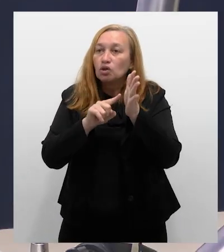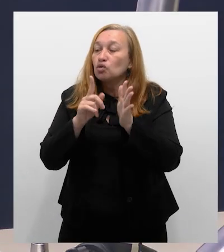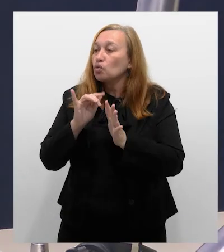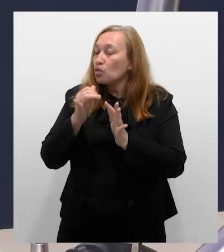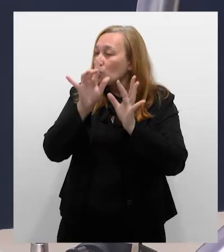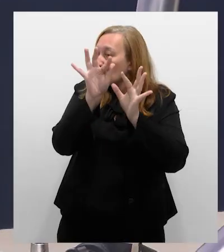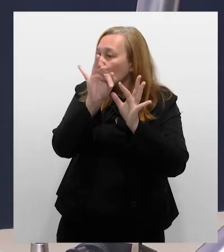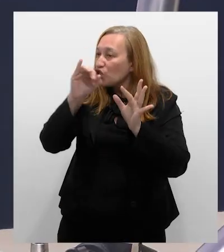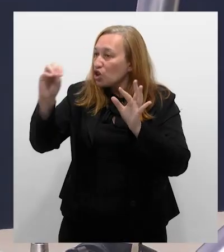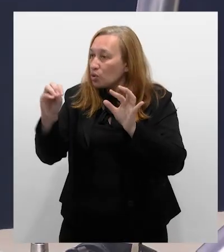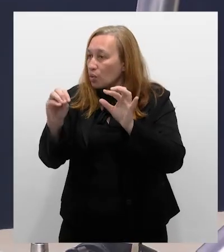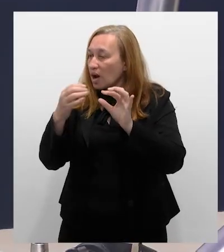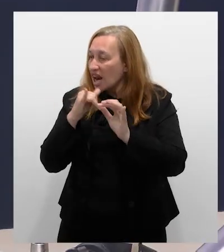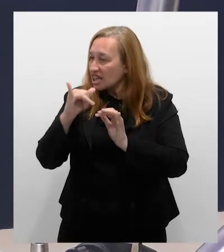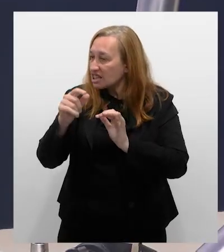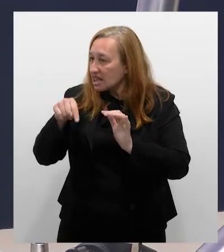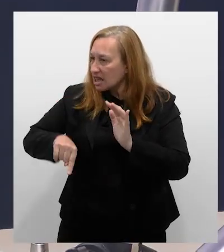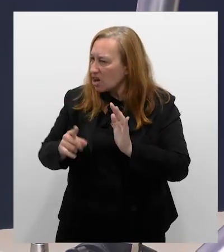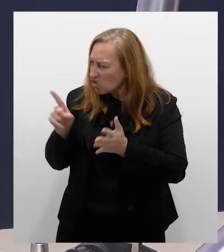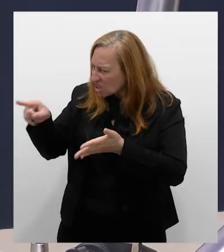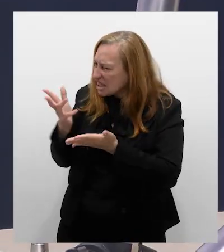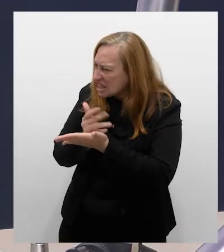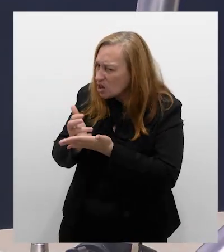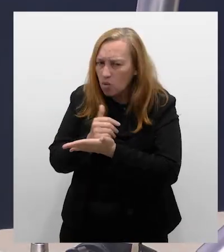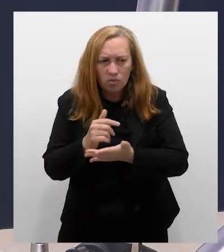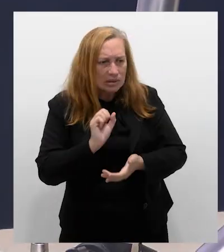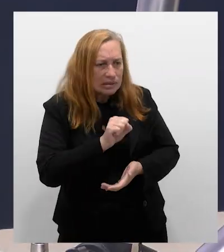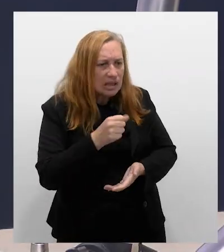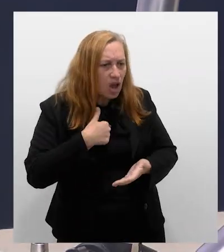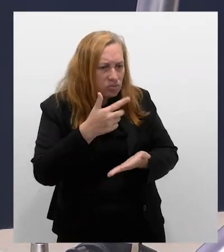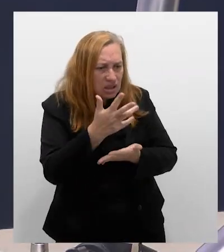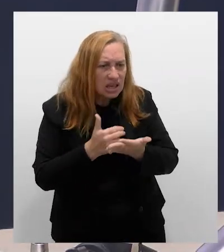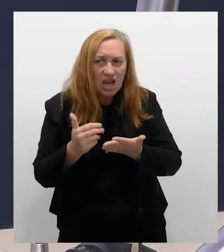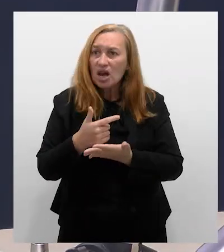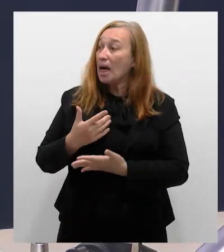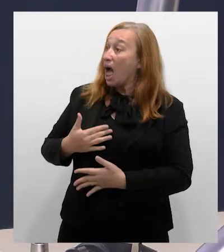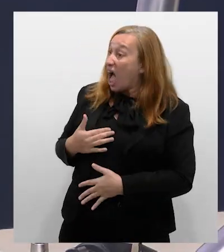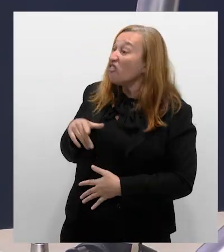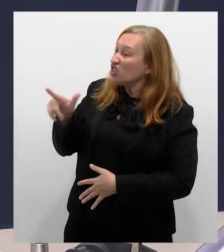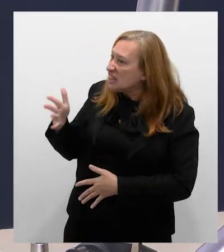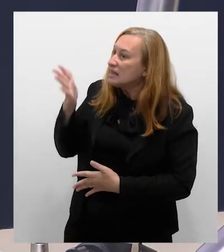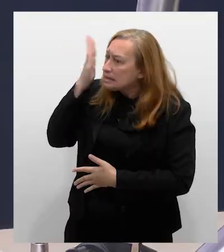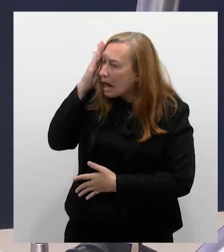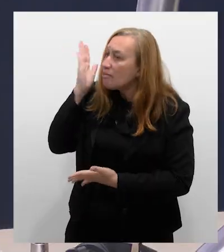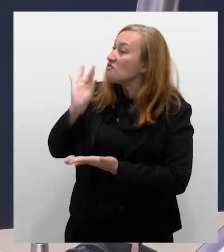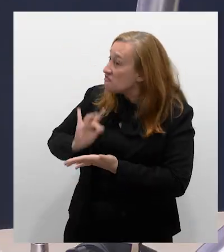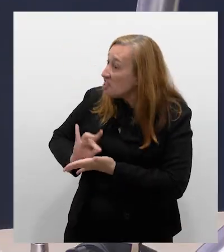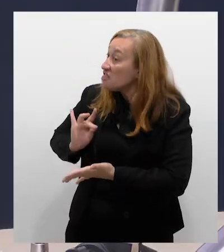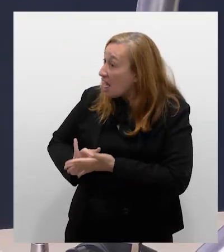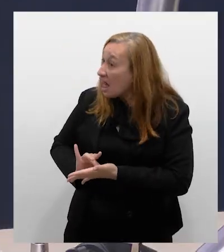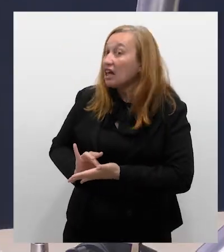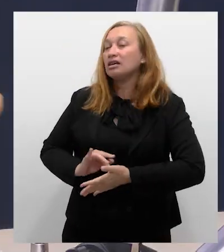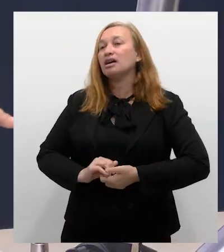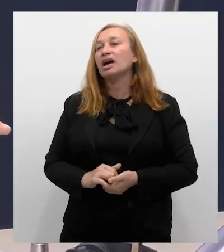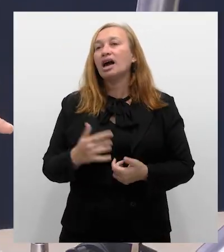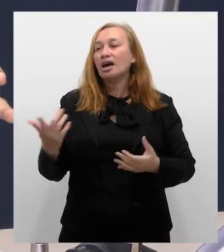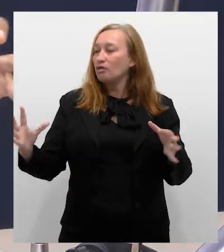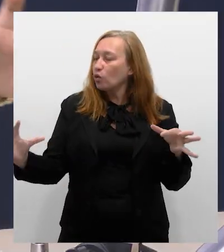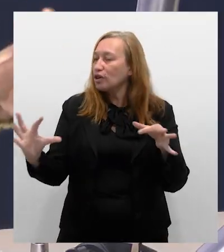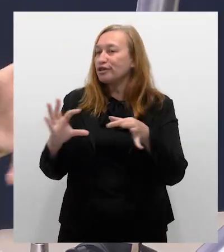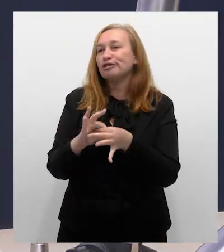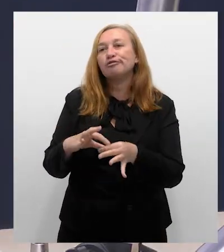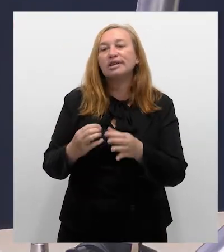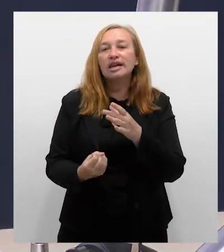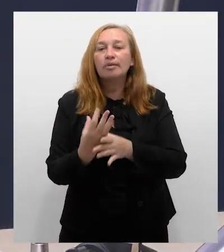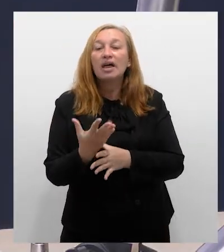tomadas, passa por aqui, aí sobe, vai pra lá. Ele, você que desenhou isso aqui agora? Eu falei, foi o que eu desenhei. Caraca, pô, tu sabe mesmo.